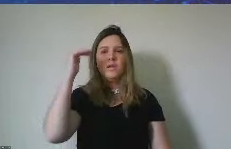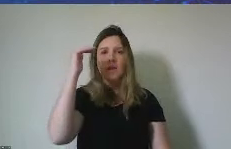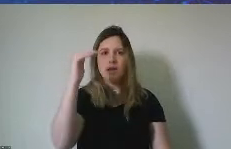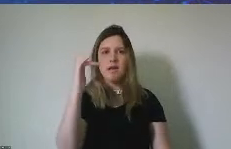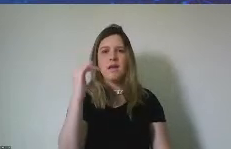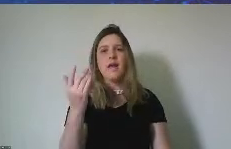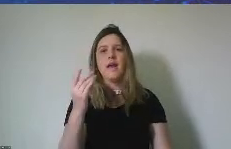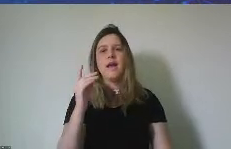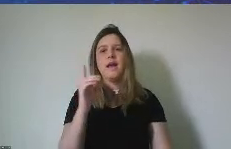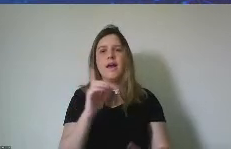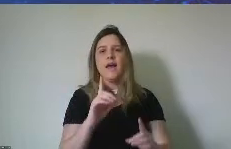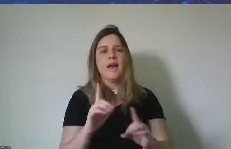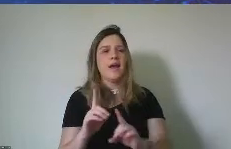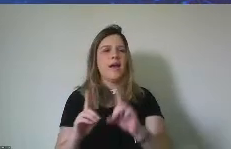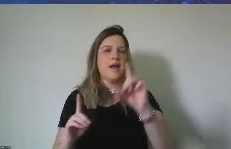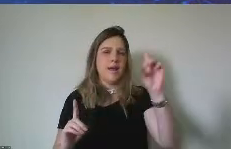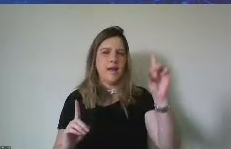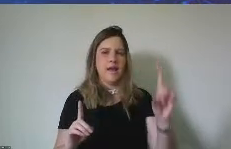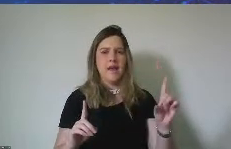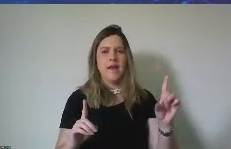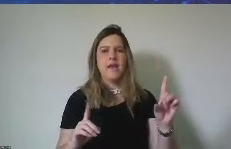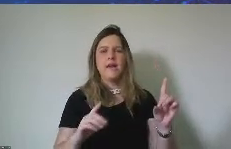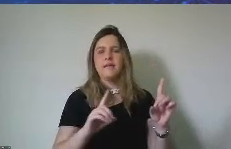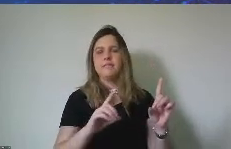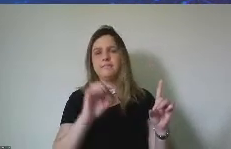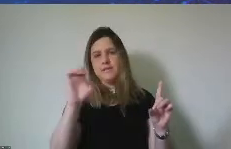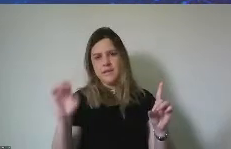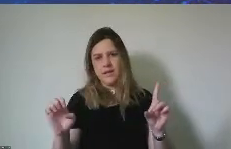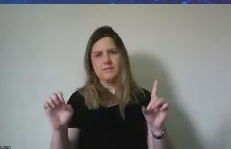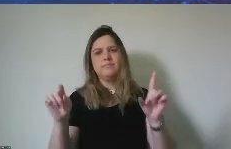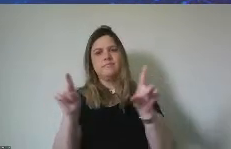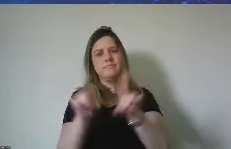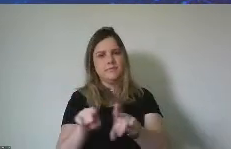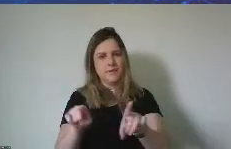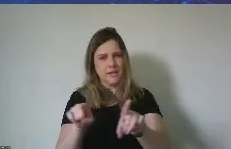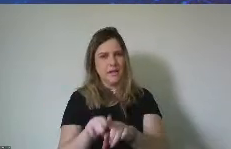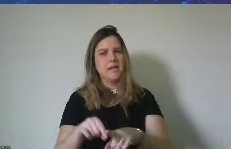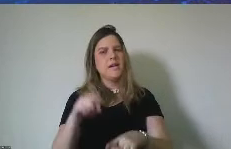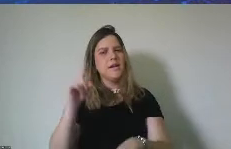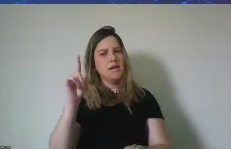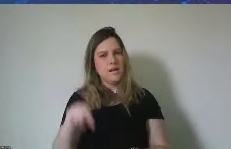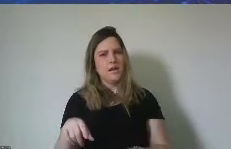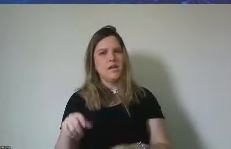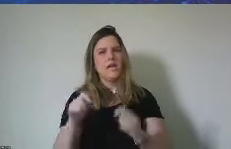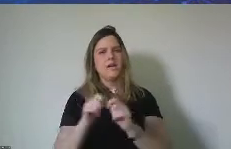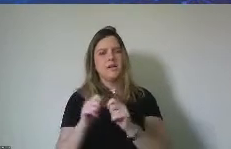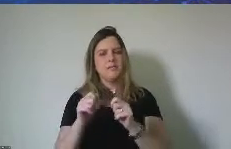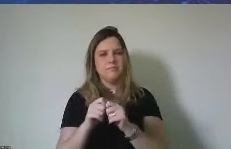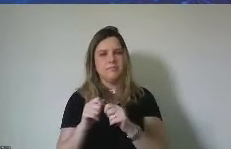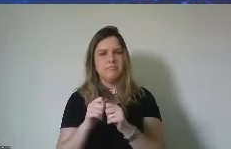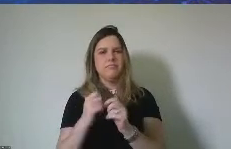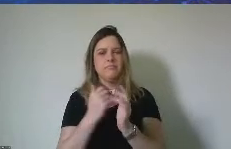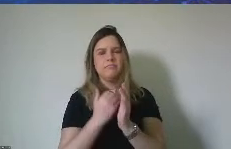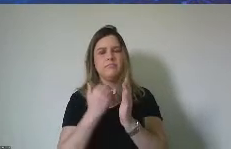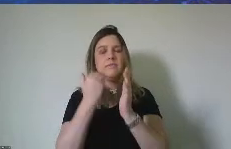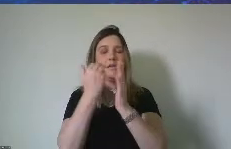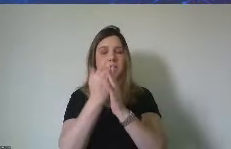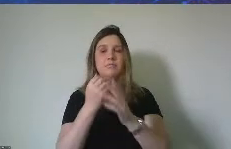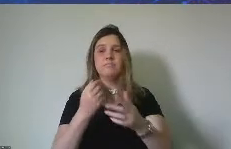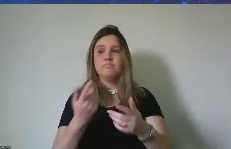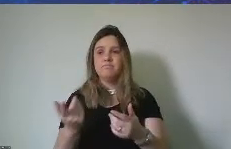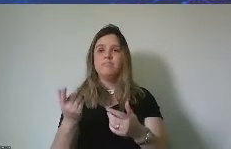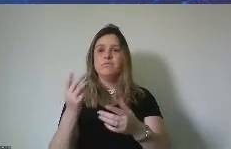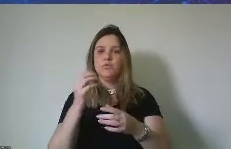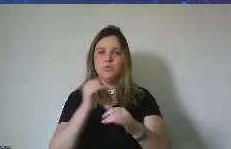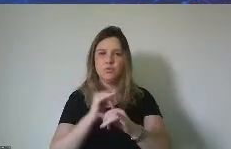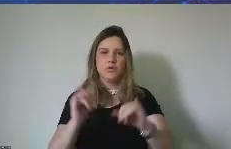passe a fluir da direita para esquerda também e isso aqui vai envolver mais necessidade de transmissão tá